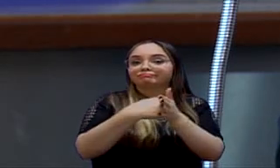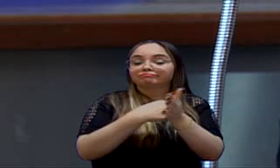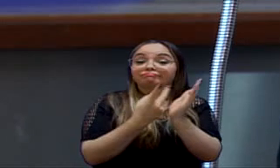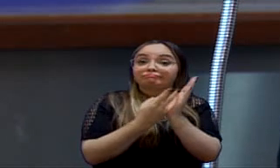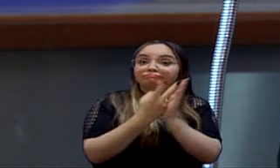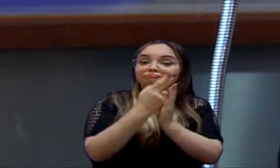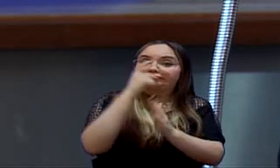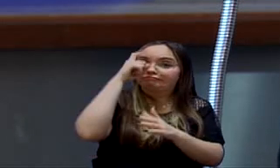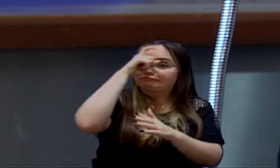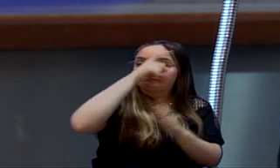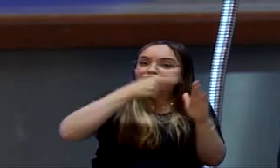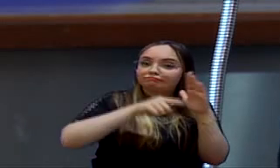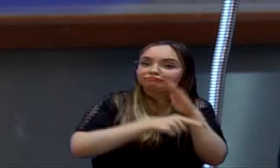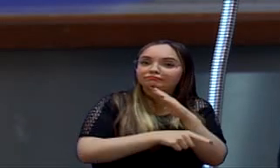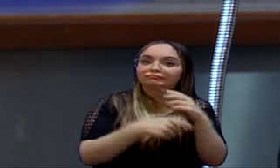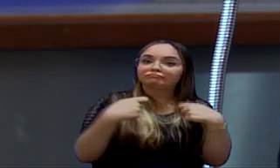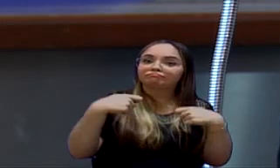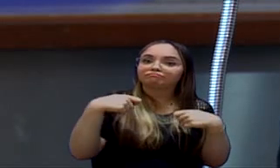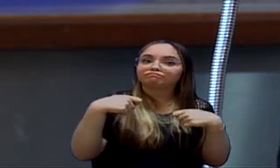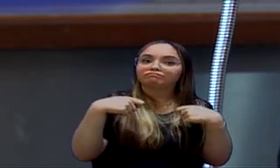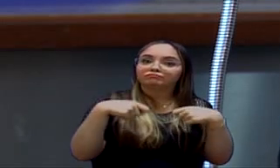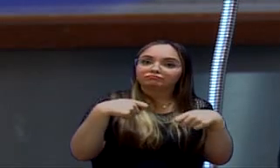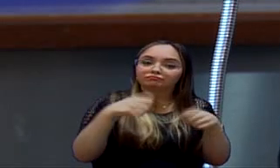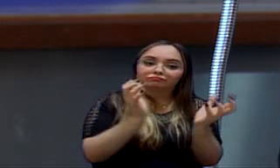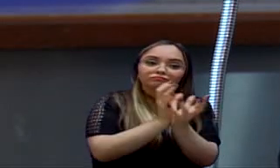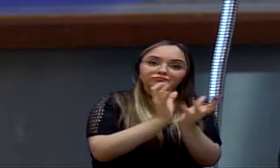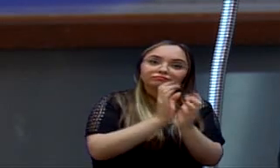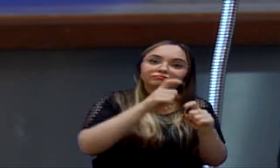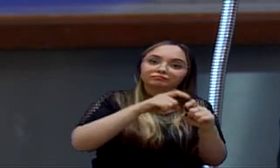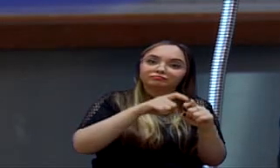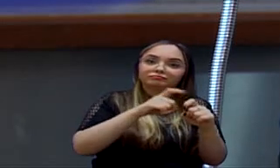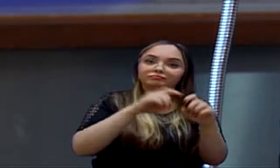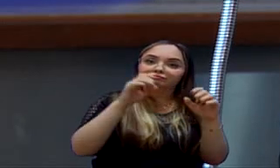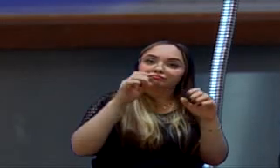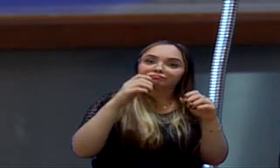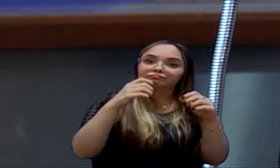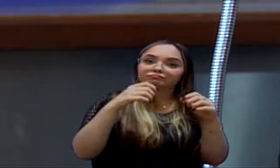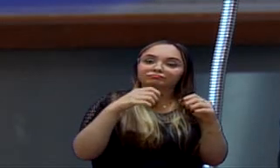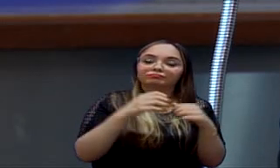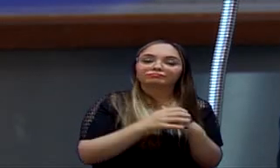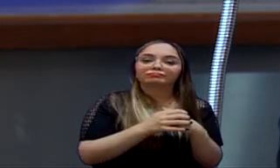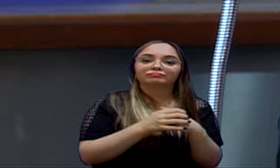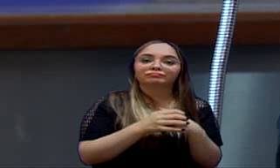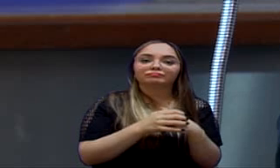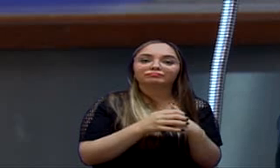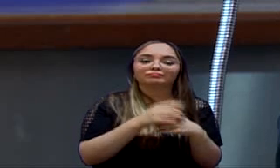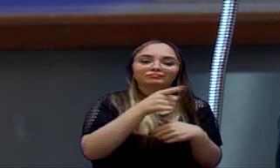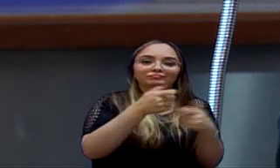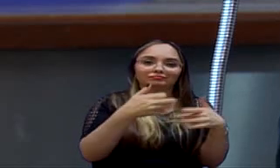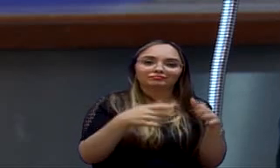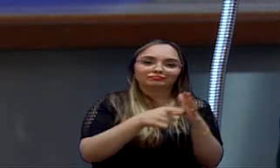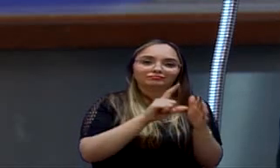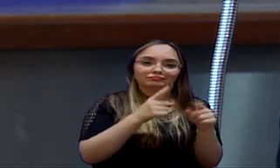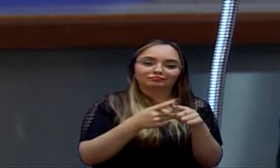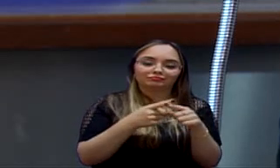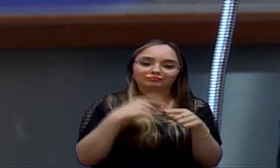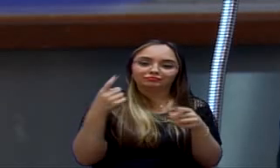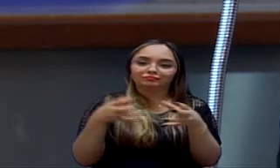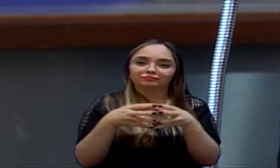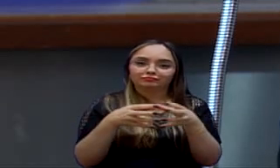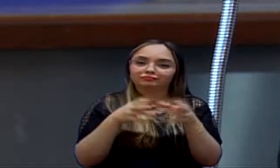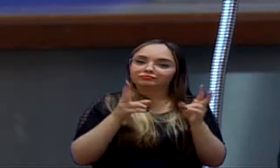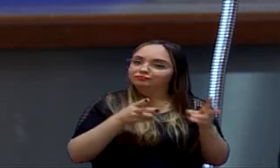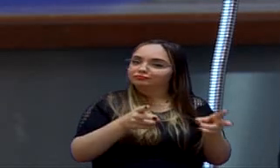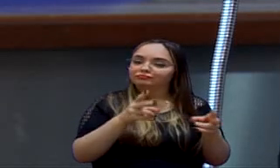cirurgias bastante complexas que necessitam daí que nossa equipe médica aí retomando só ponto ambulatório que a senhora comentou Nossa ambulatório ele continua